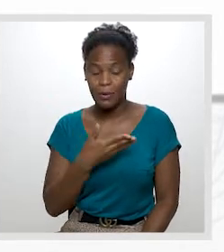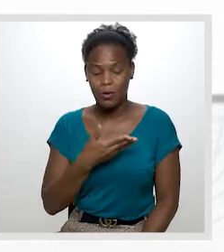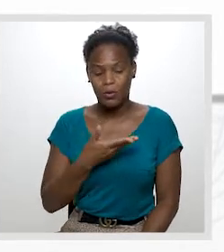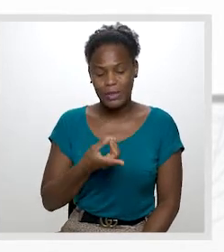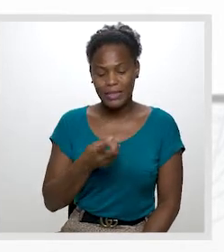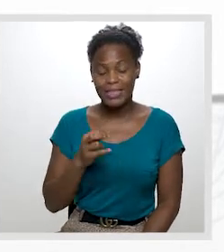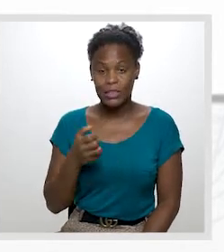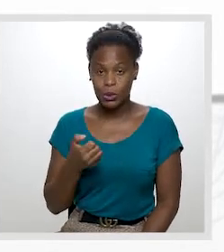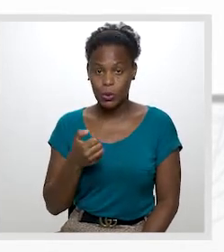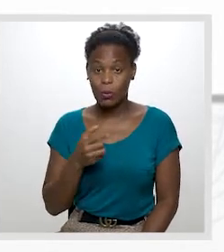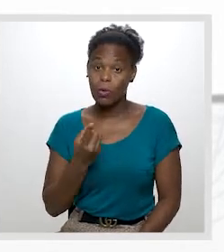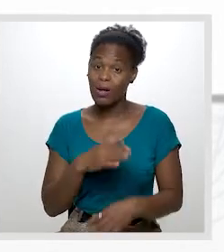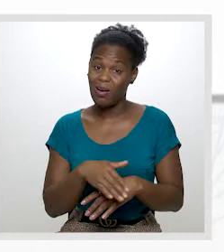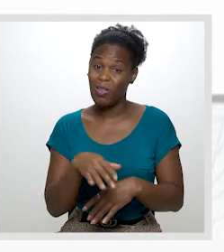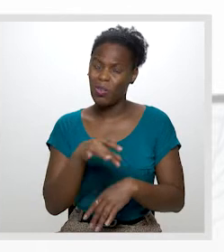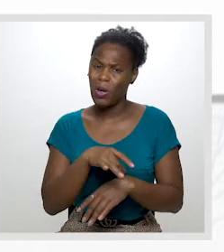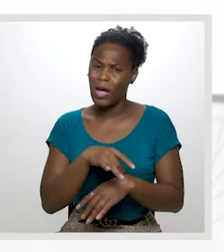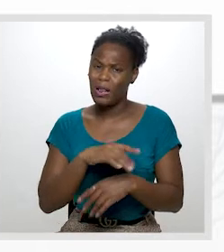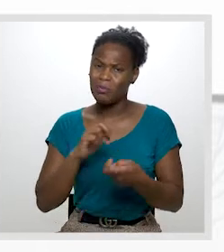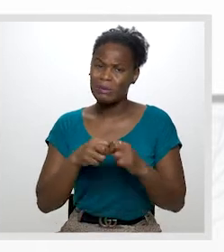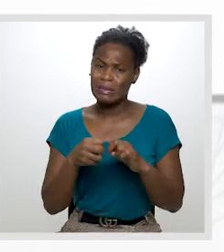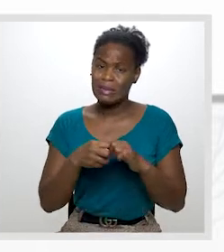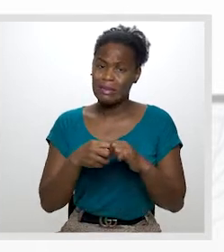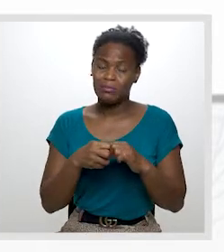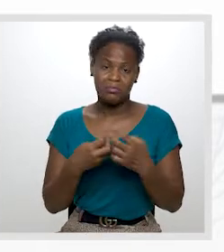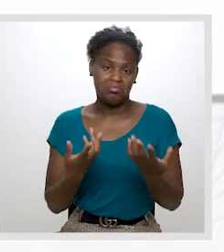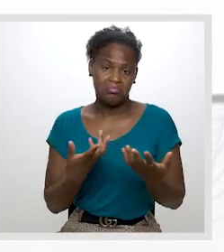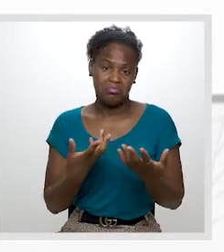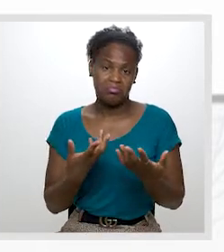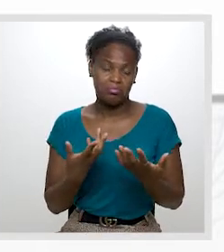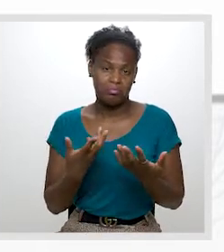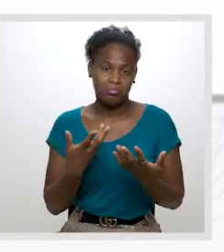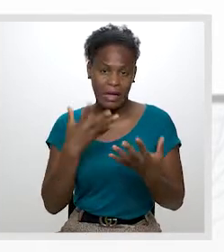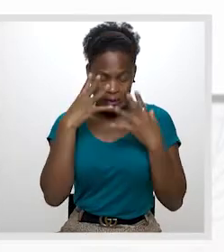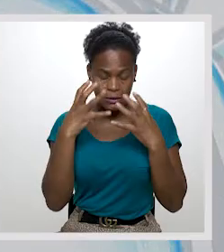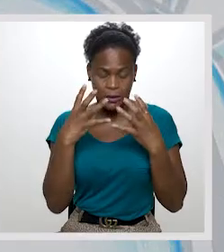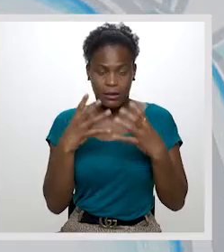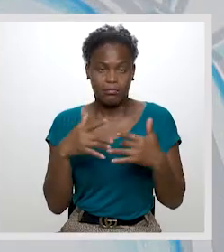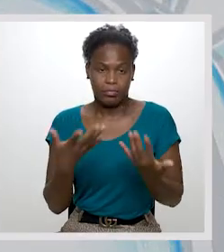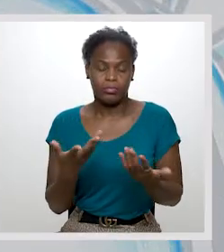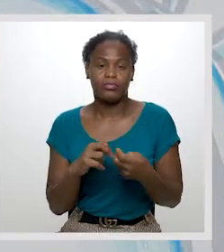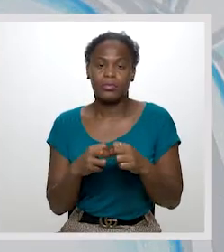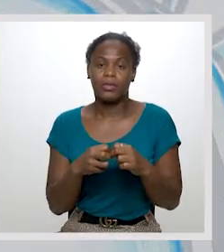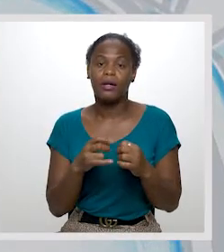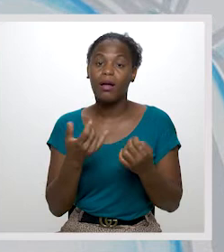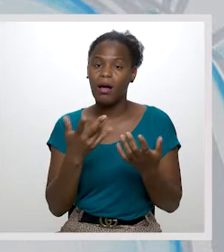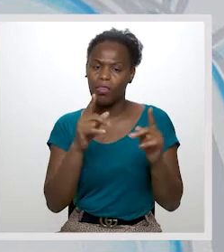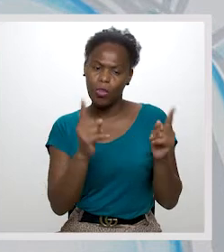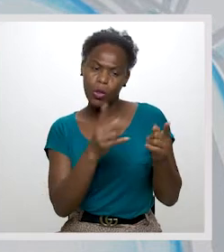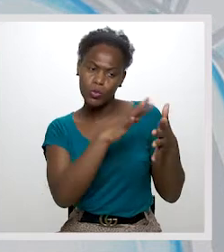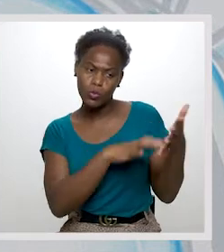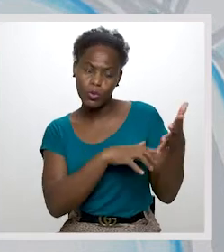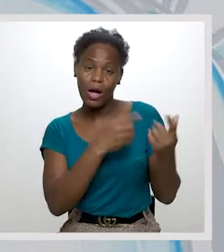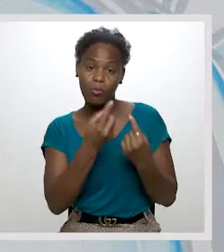de 1935, na sequência de uma crise hepática. Neste pequeno trecho,